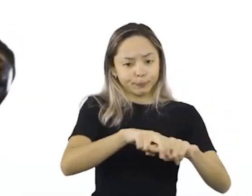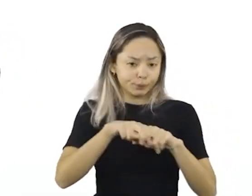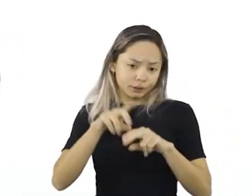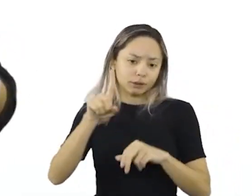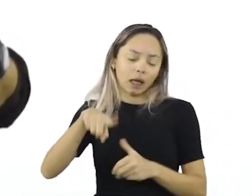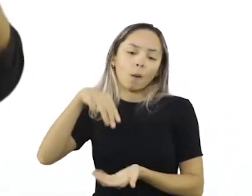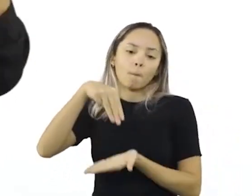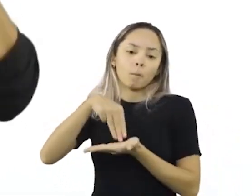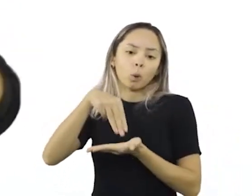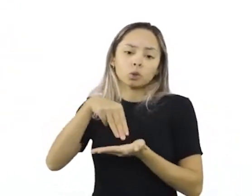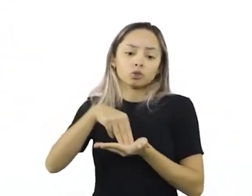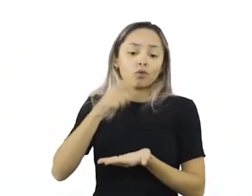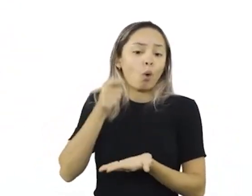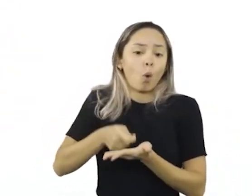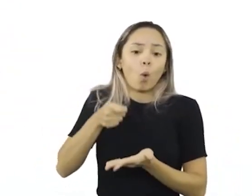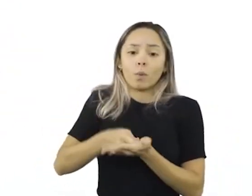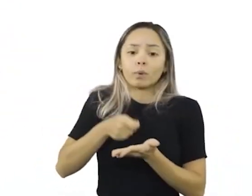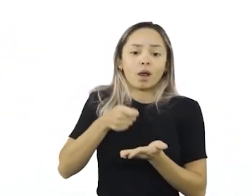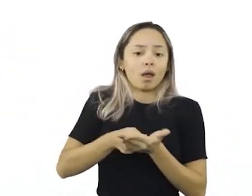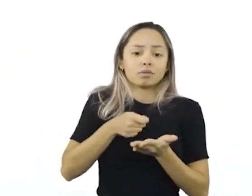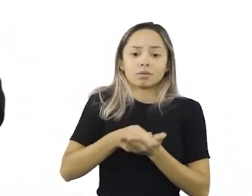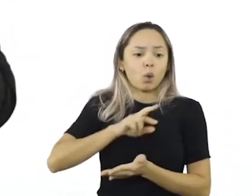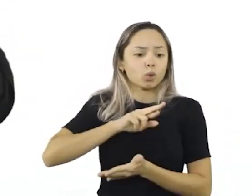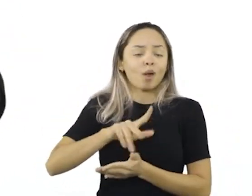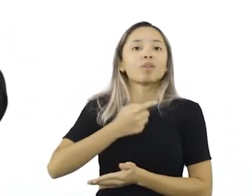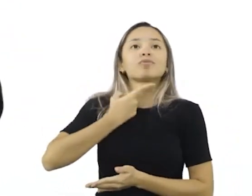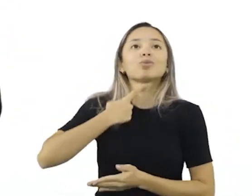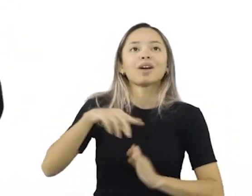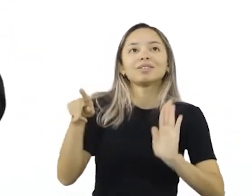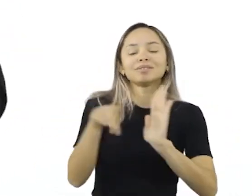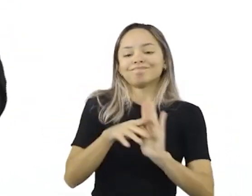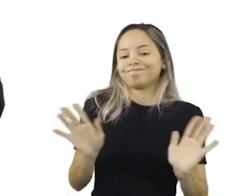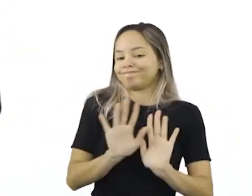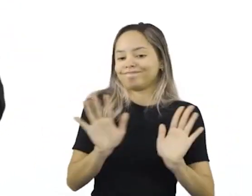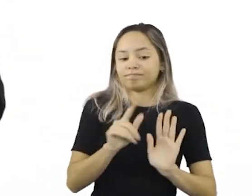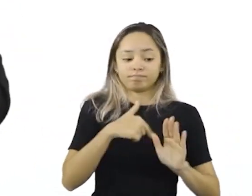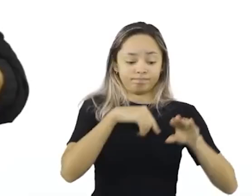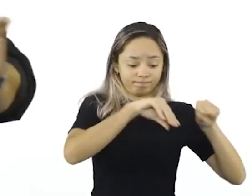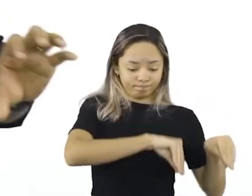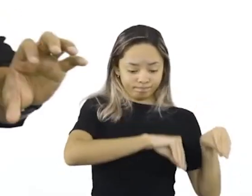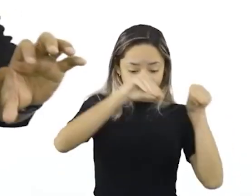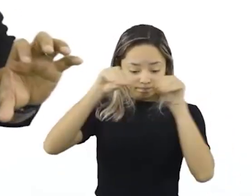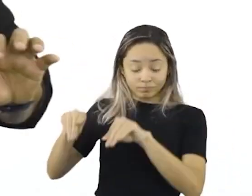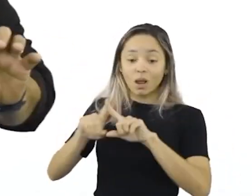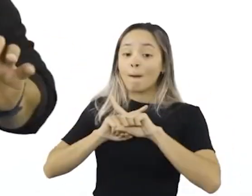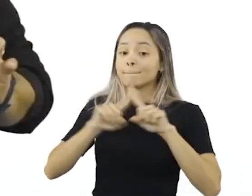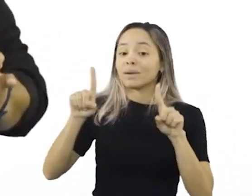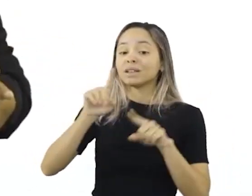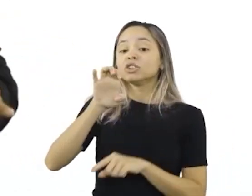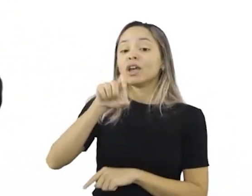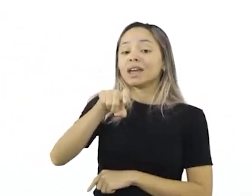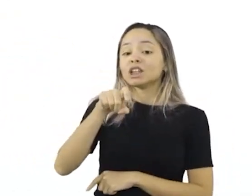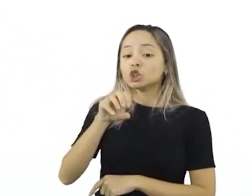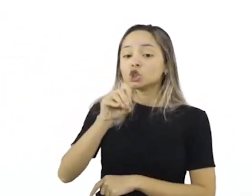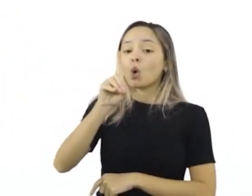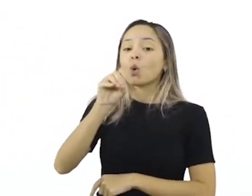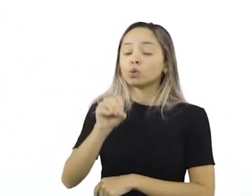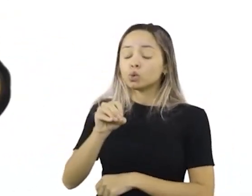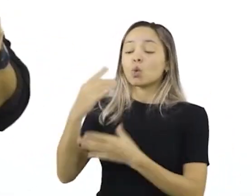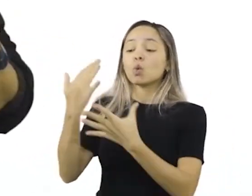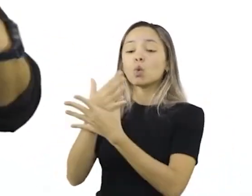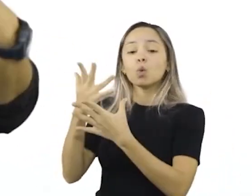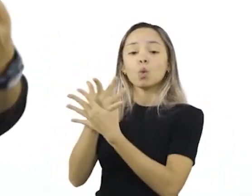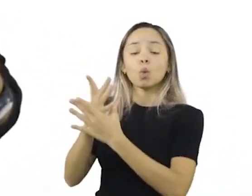repulsivo que expulsa ele para as grandes cidades. Já quando eu penso no êxodo urbano, vejam, quem é que